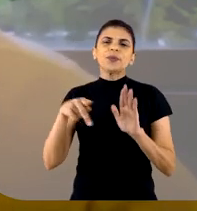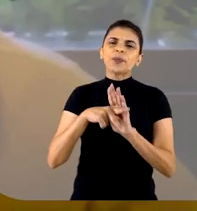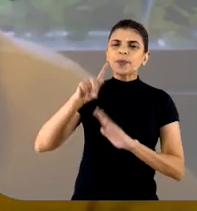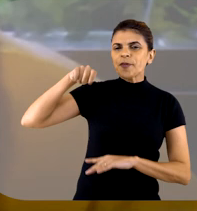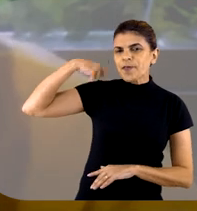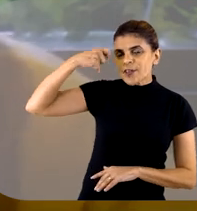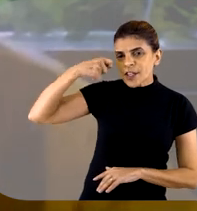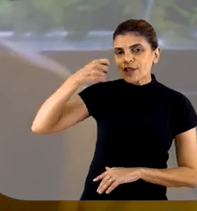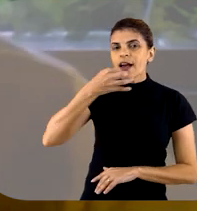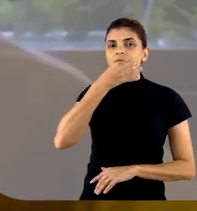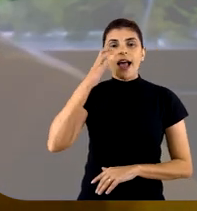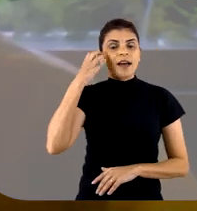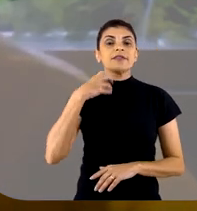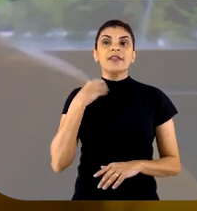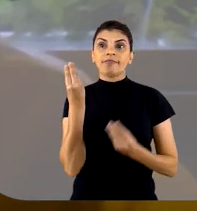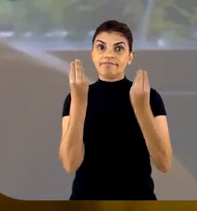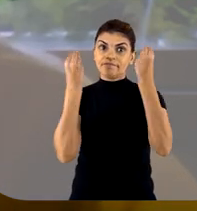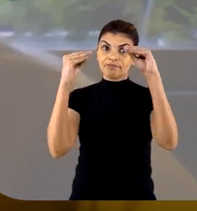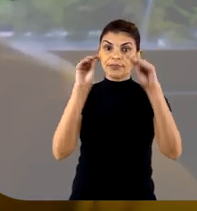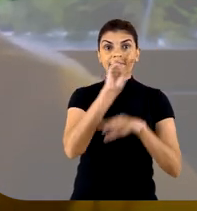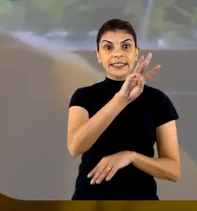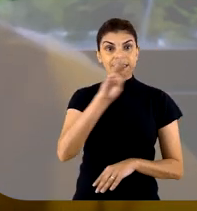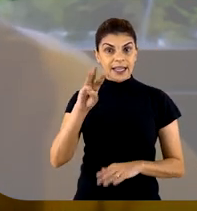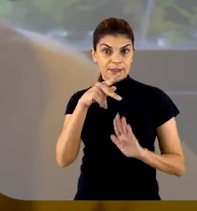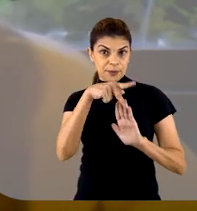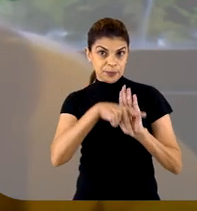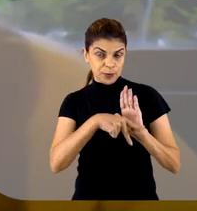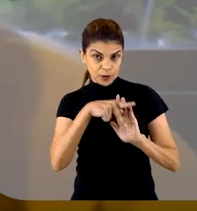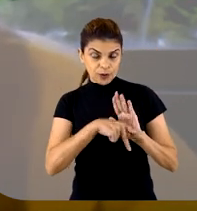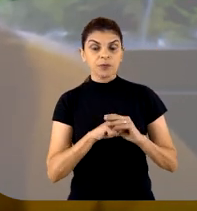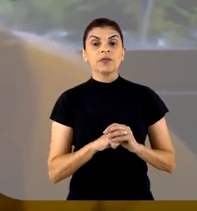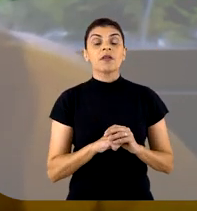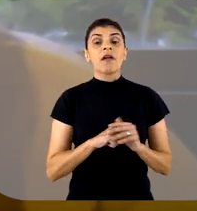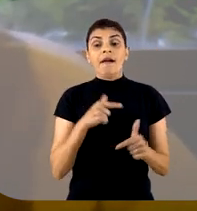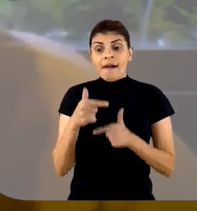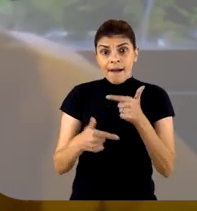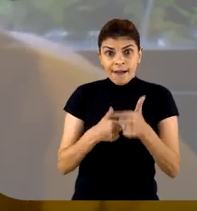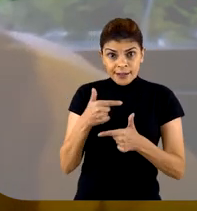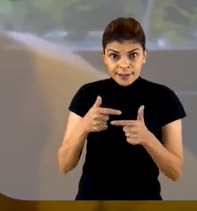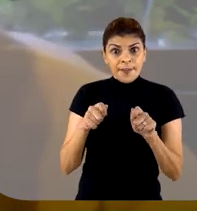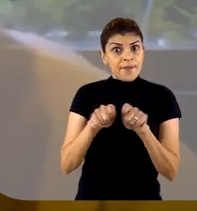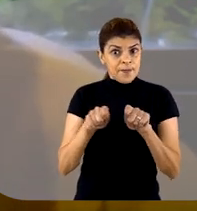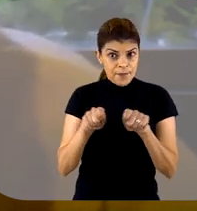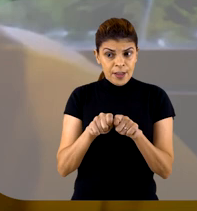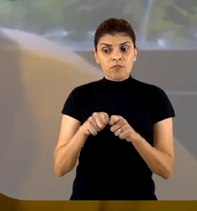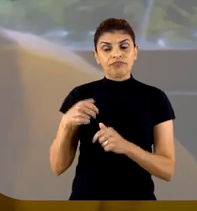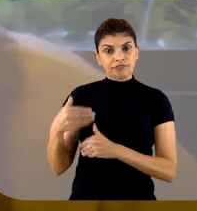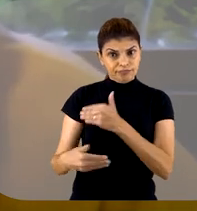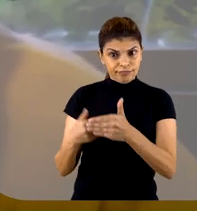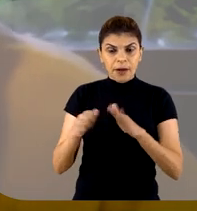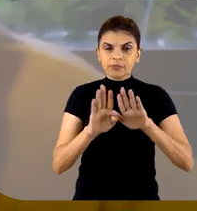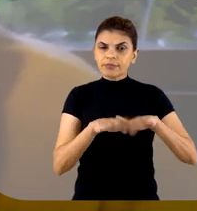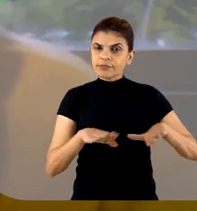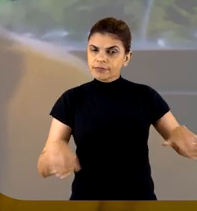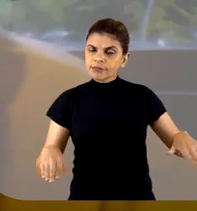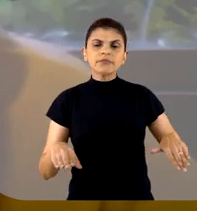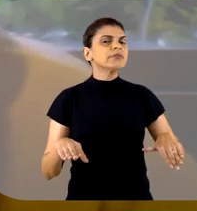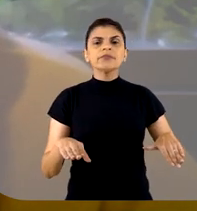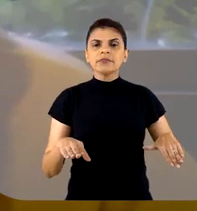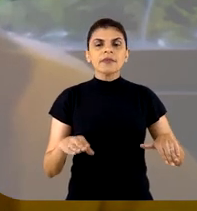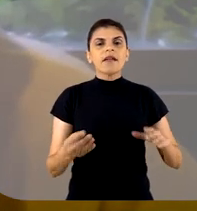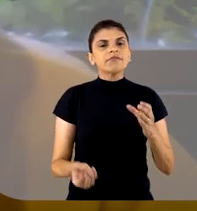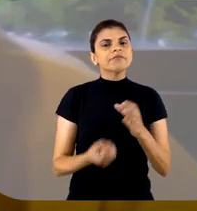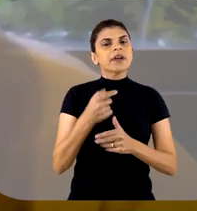material fica disponível no site do projeto. Essas atividades que nós desenvolvemos com as crianças,